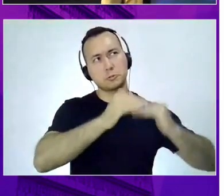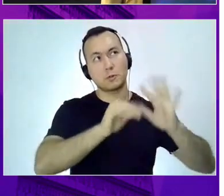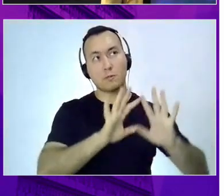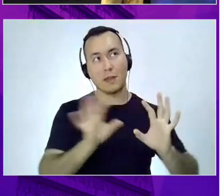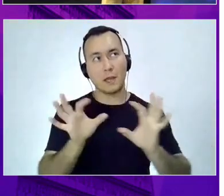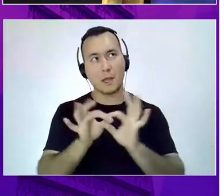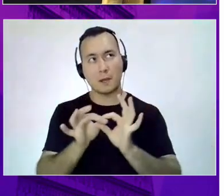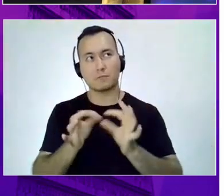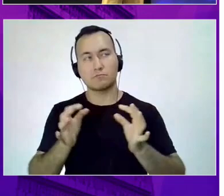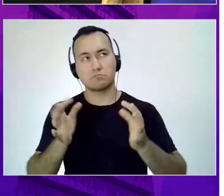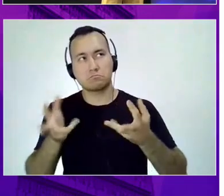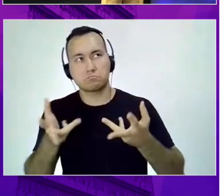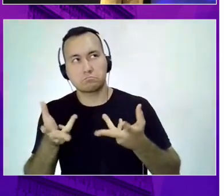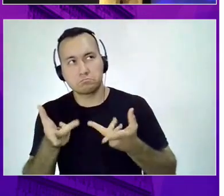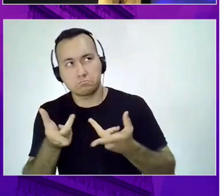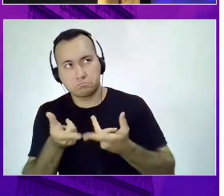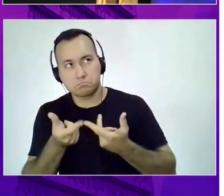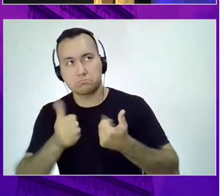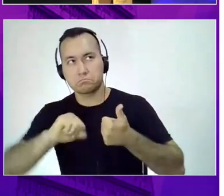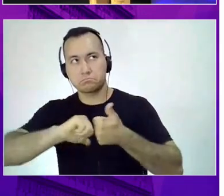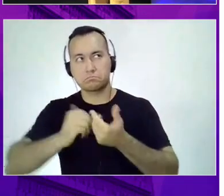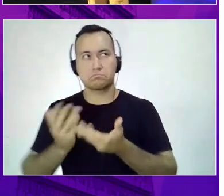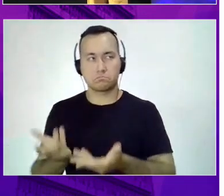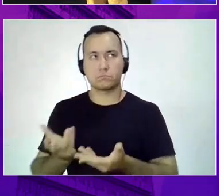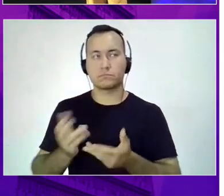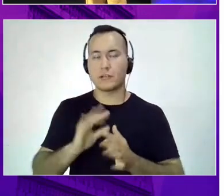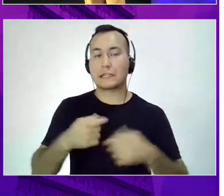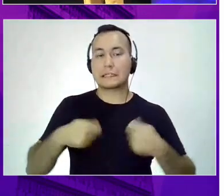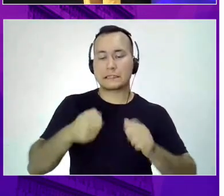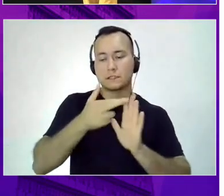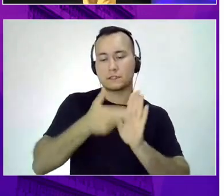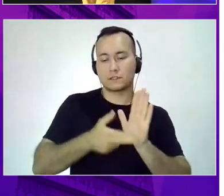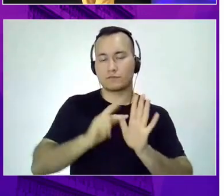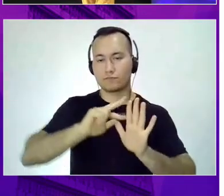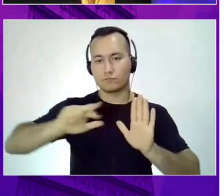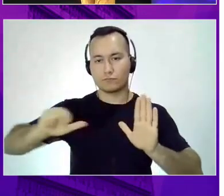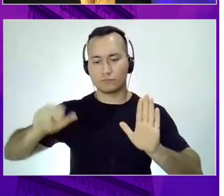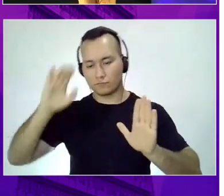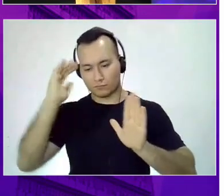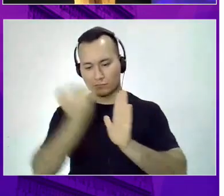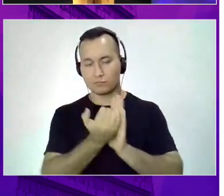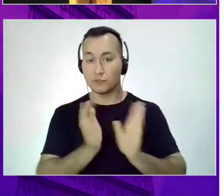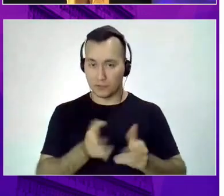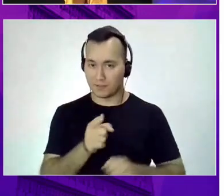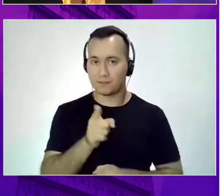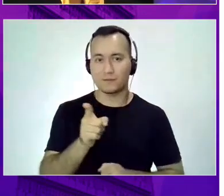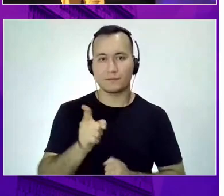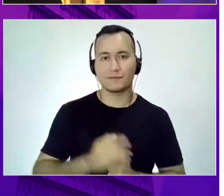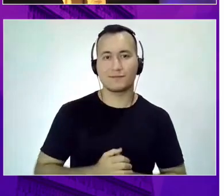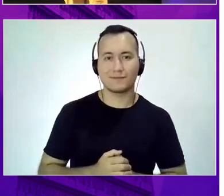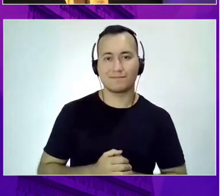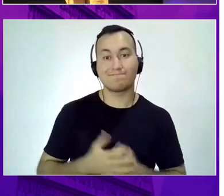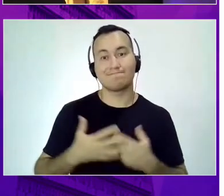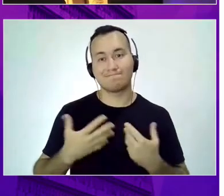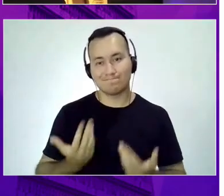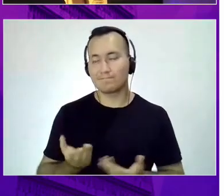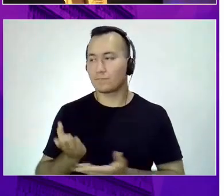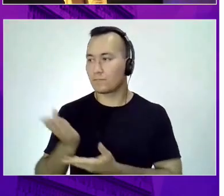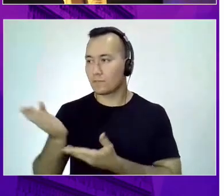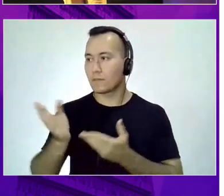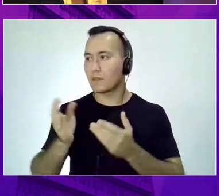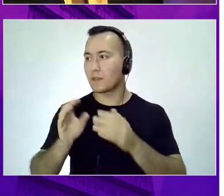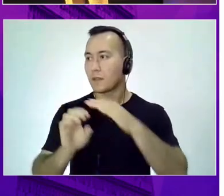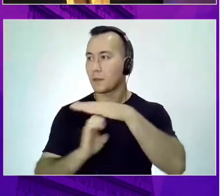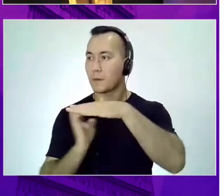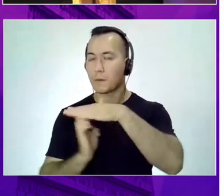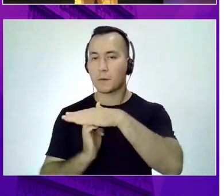requisições, né? Então, dentro desse contexto, é um pouco do que eu quero falar, uma aplicação do Safe2Pay, onde a gente viu